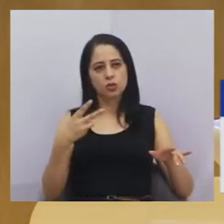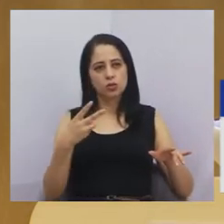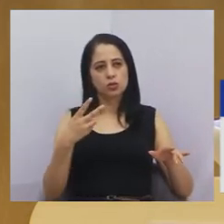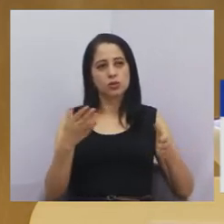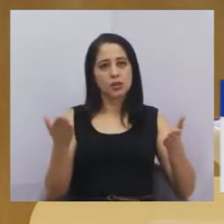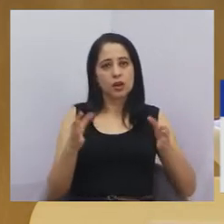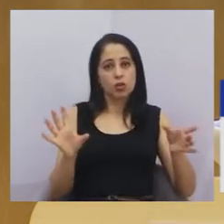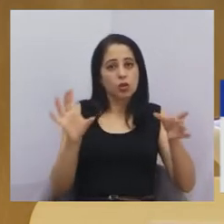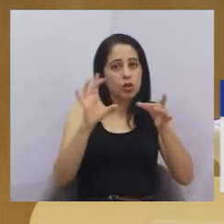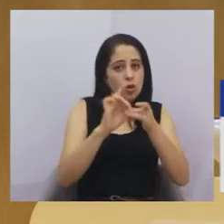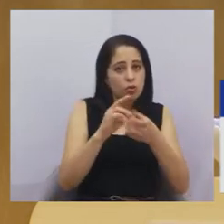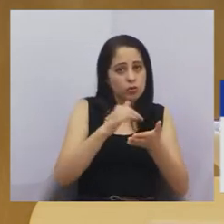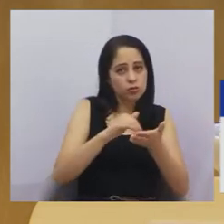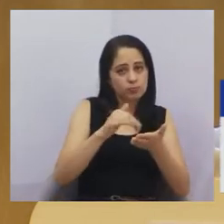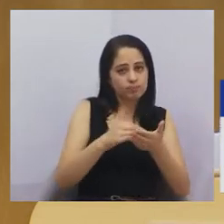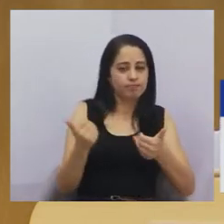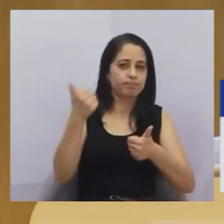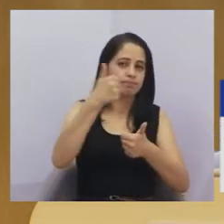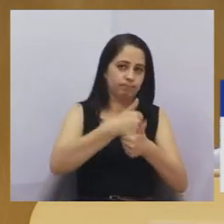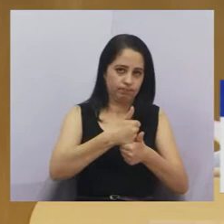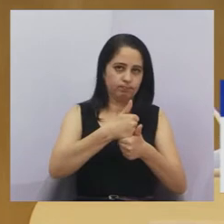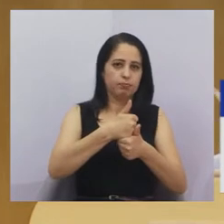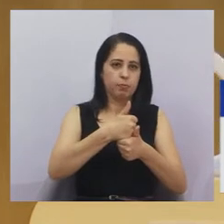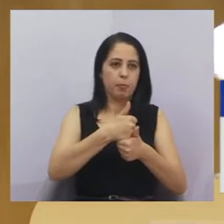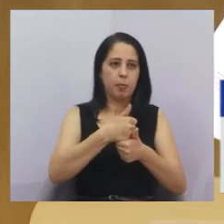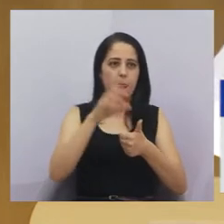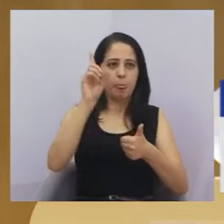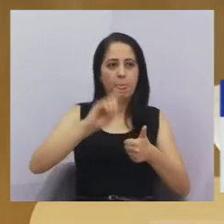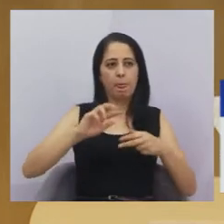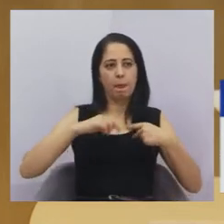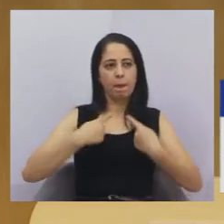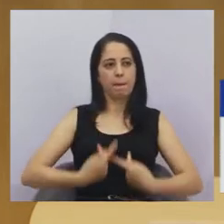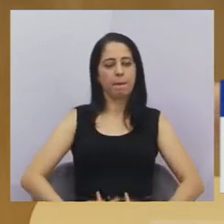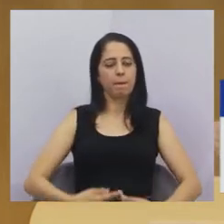passam a ser vinculados à Subsecretaria de Igualdade e Direitos Humanos.